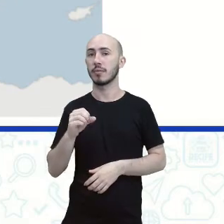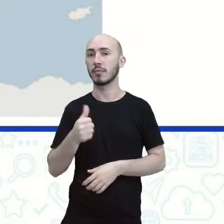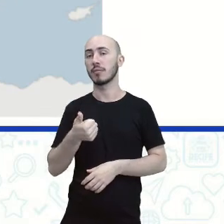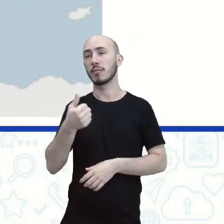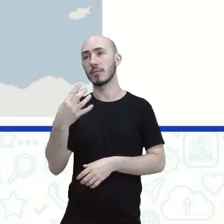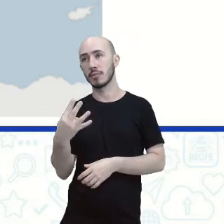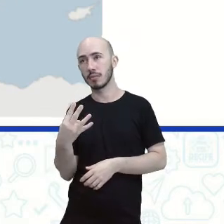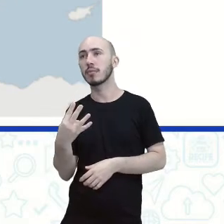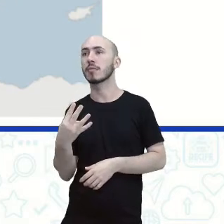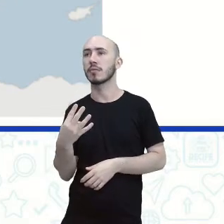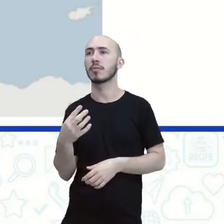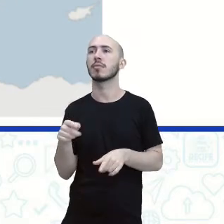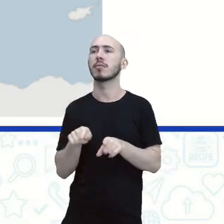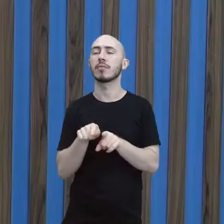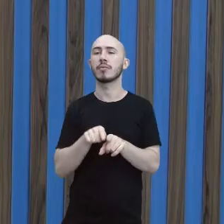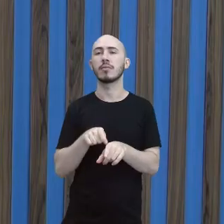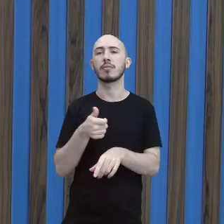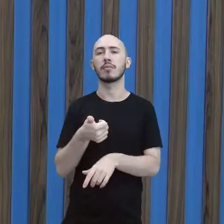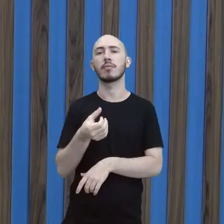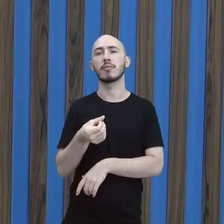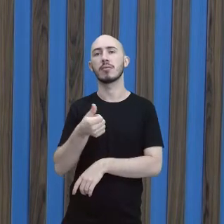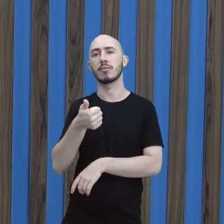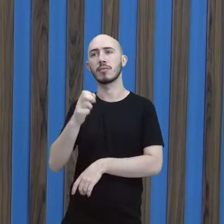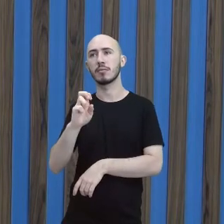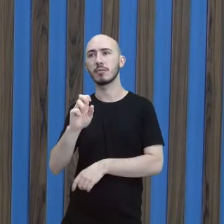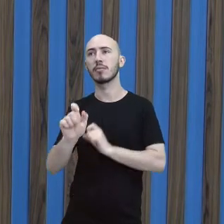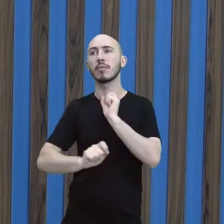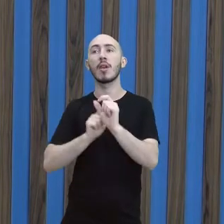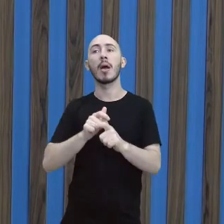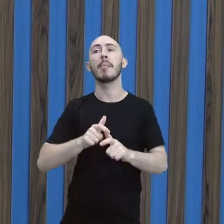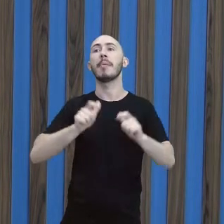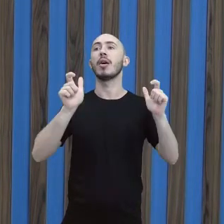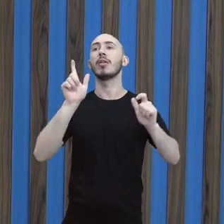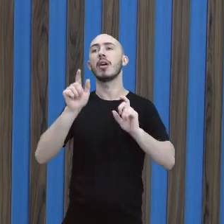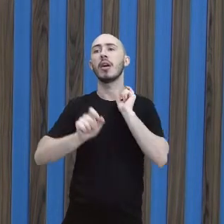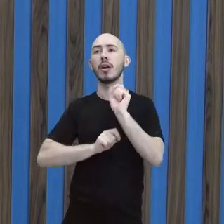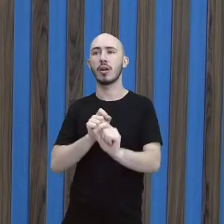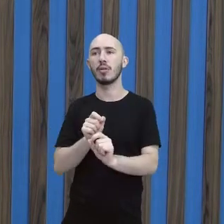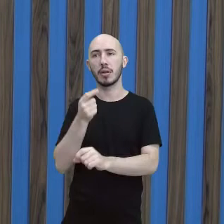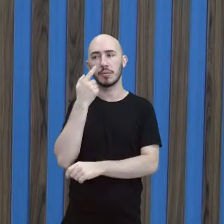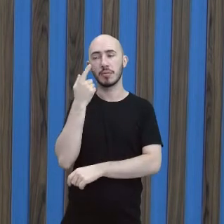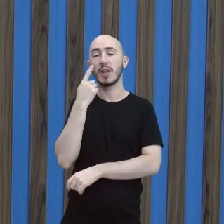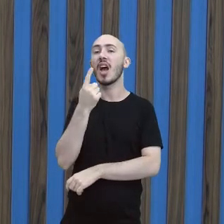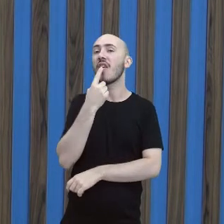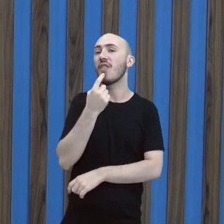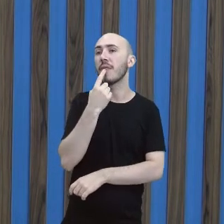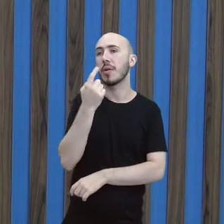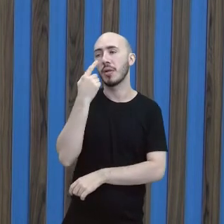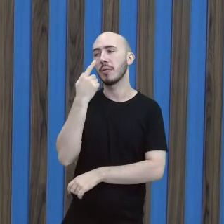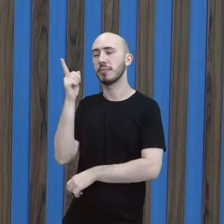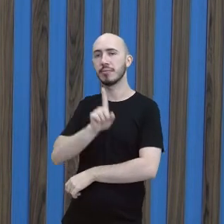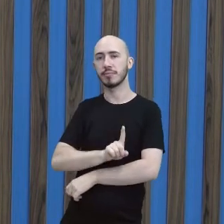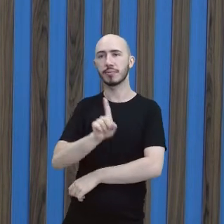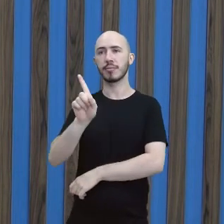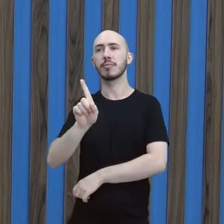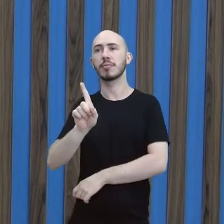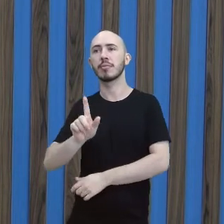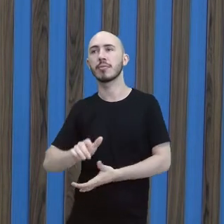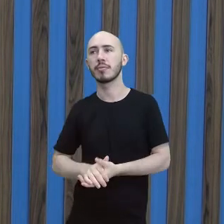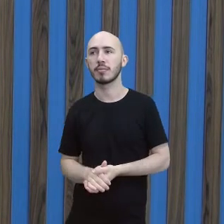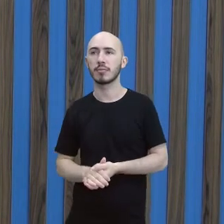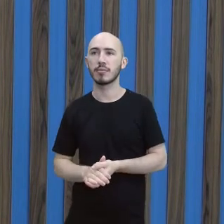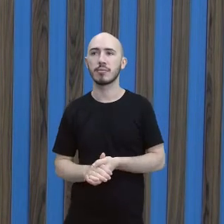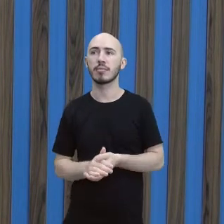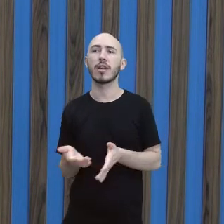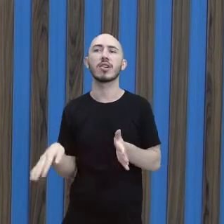né? E aqui a maior parte é no Mediterrâneo Central, tá? Que é justamente daqui. Eles vêm atravessando para chegar logo